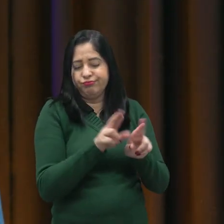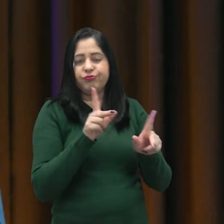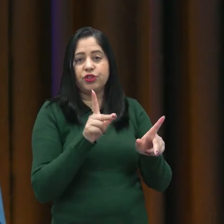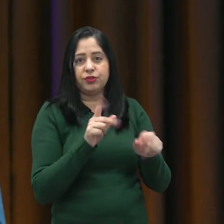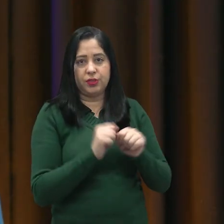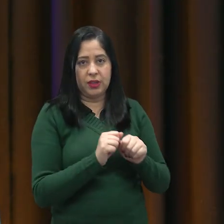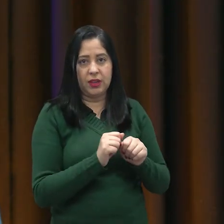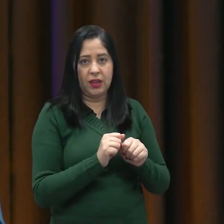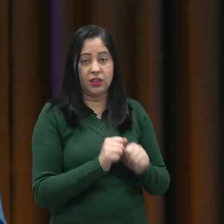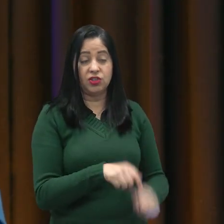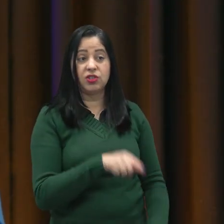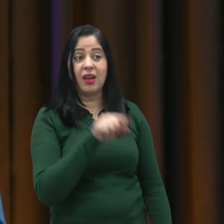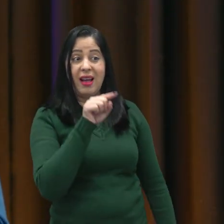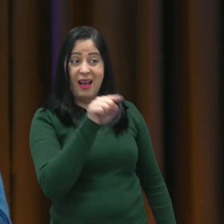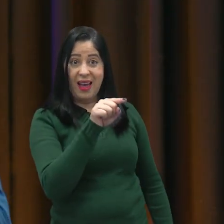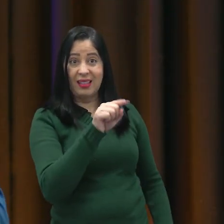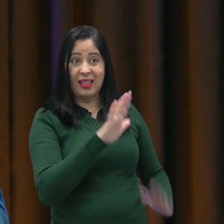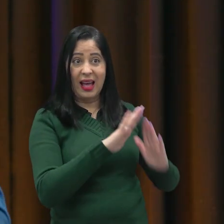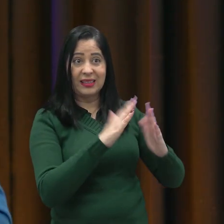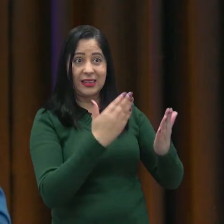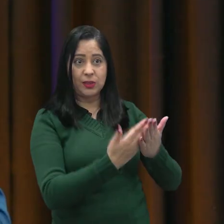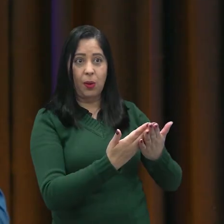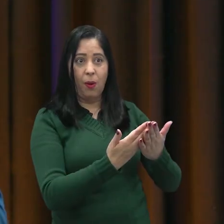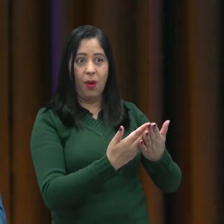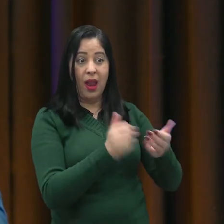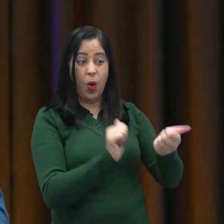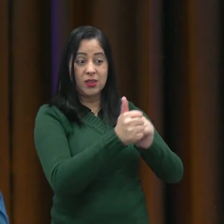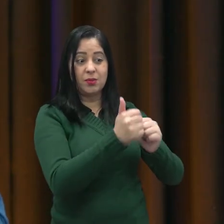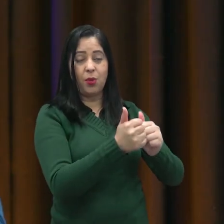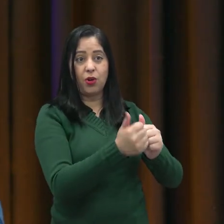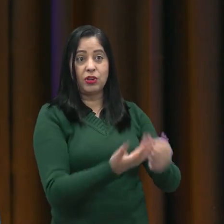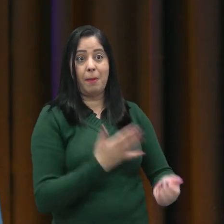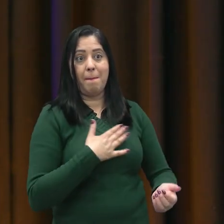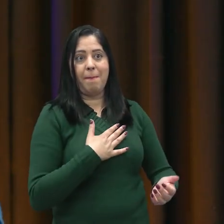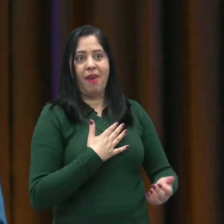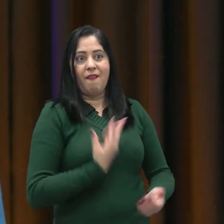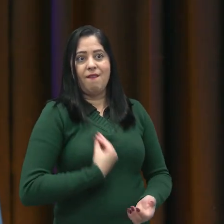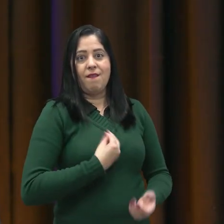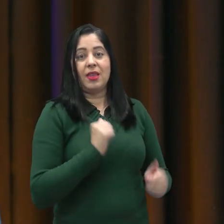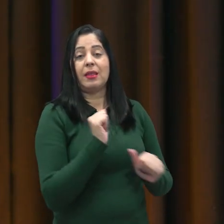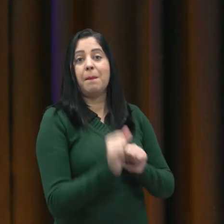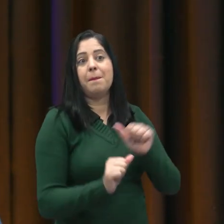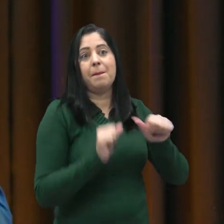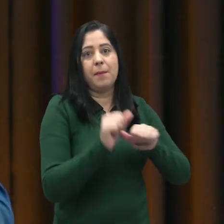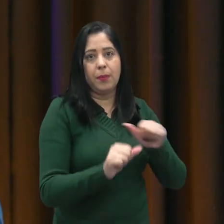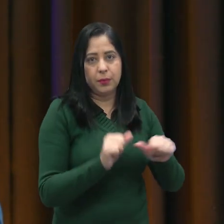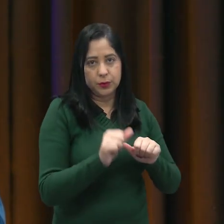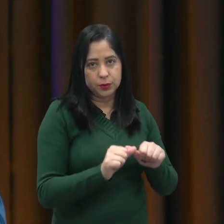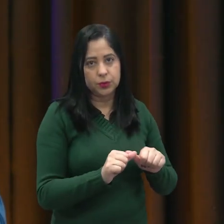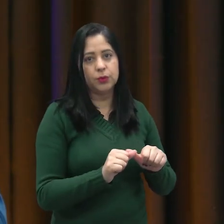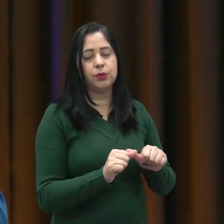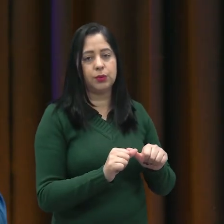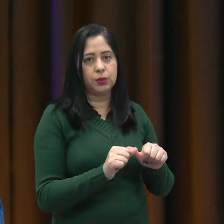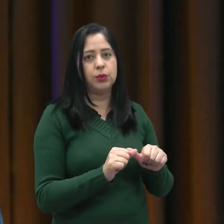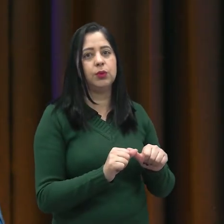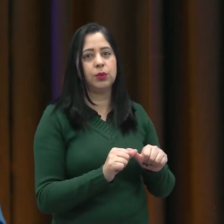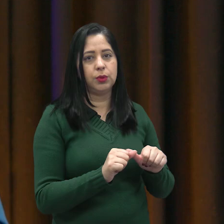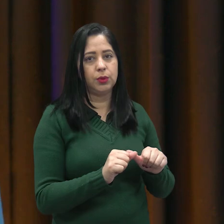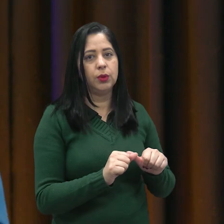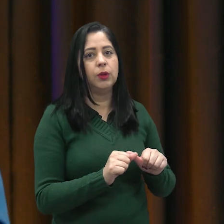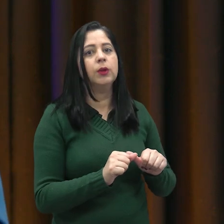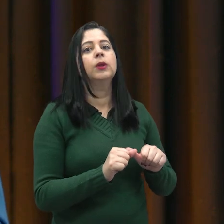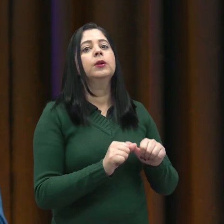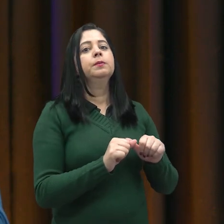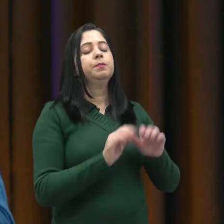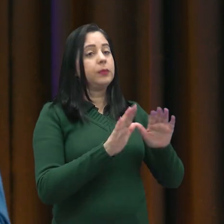em ensino superior, né? E aí tudo isso faz me transformar num cidadão melhor, né? Acho que tem